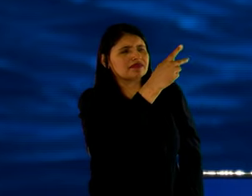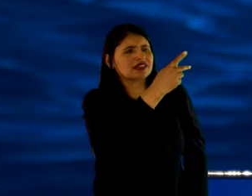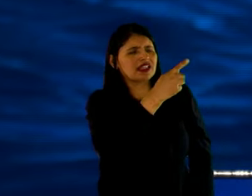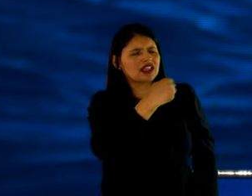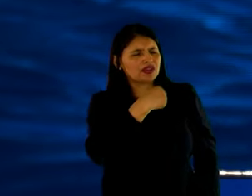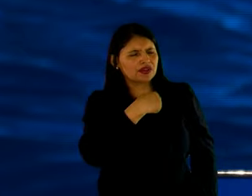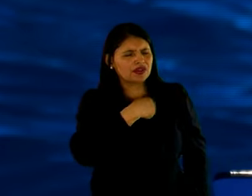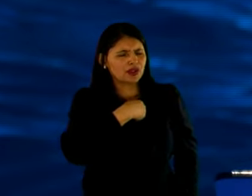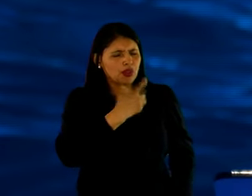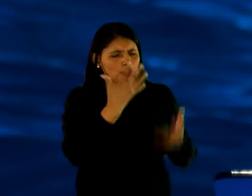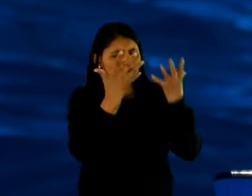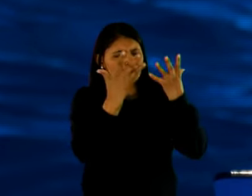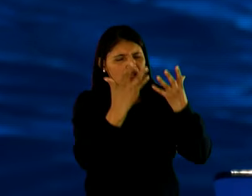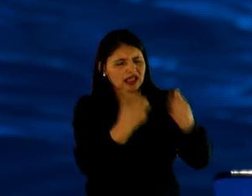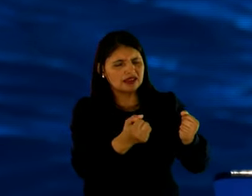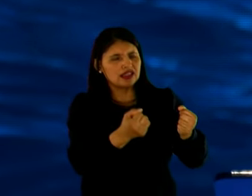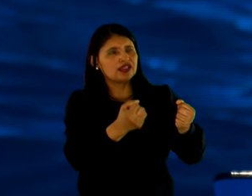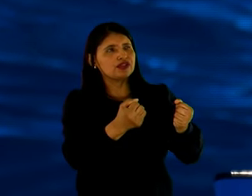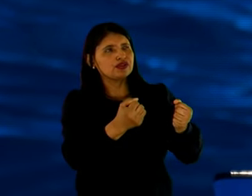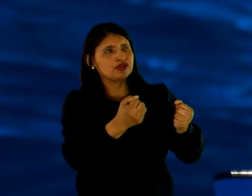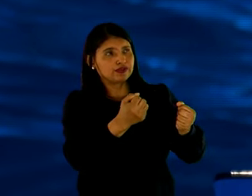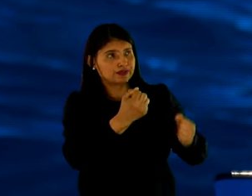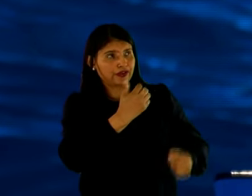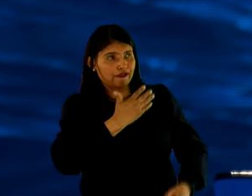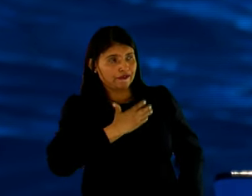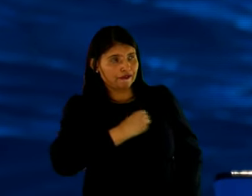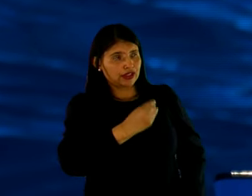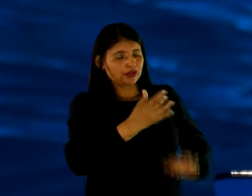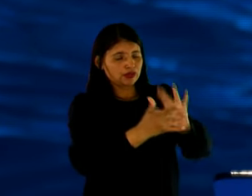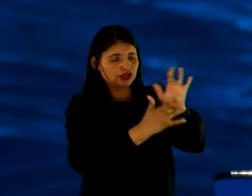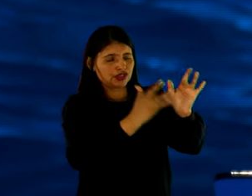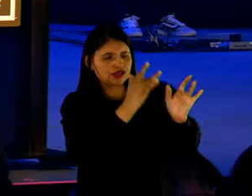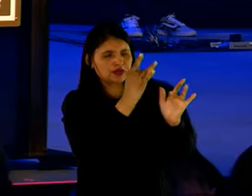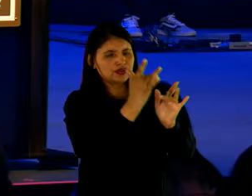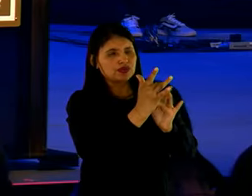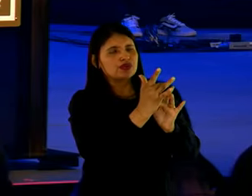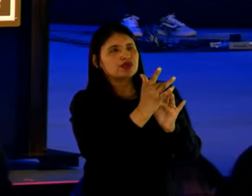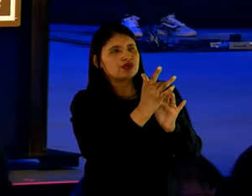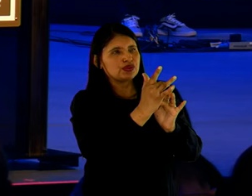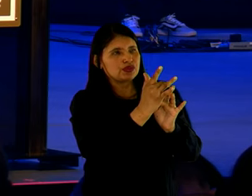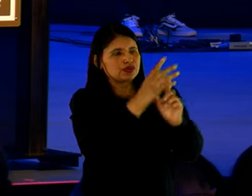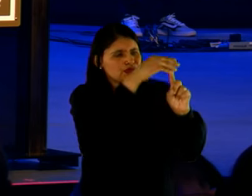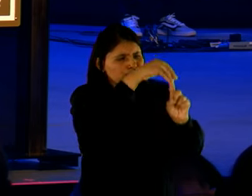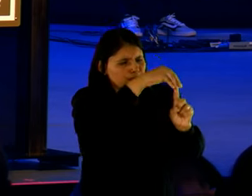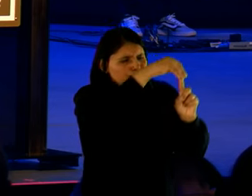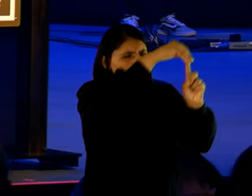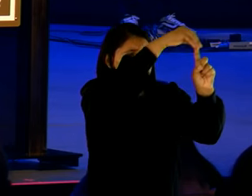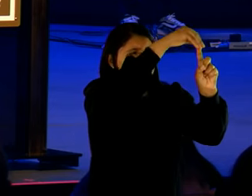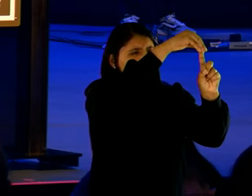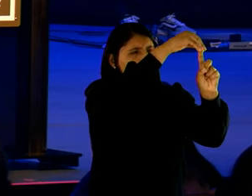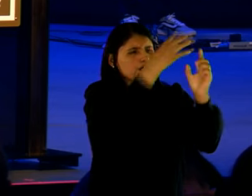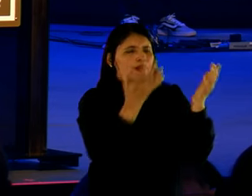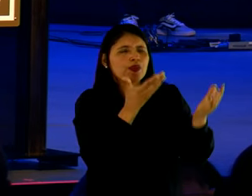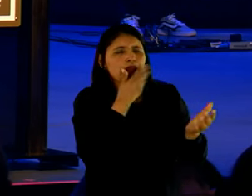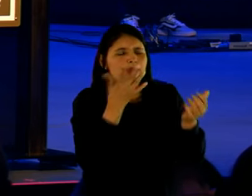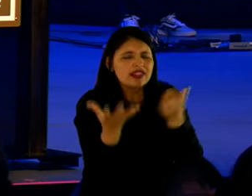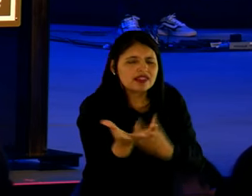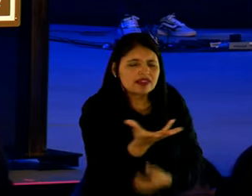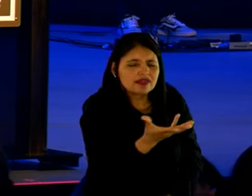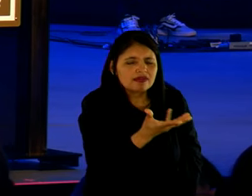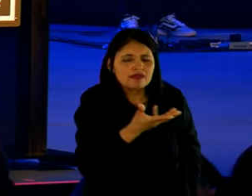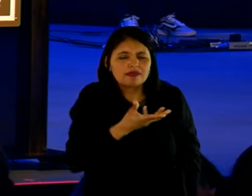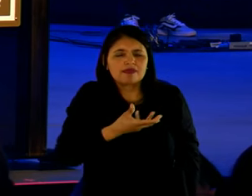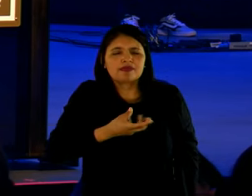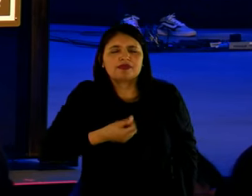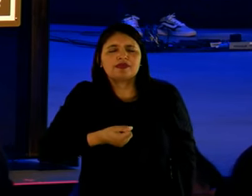eu aceito o seu filho Jesus como meu único e suficiente salvador